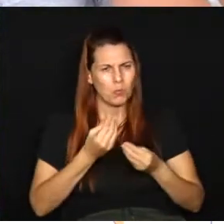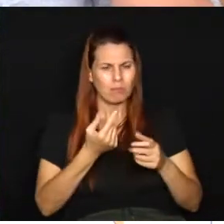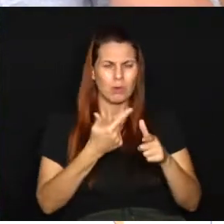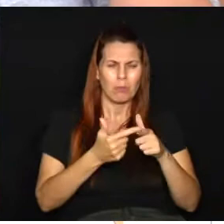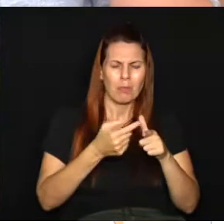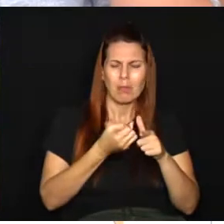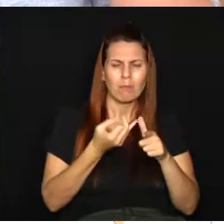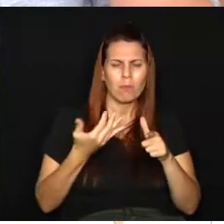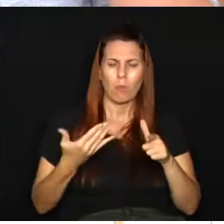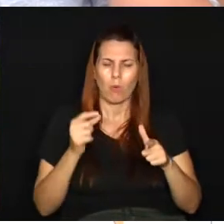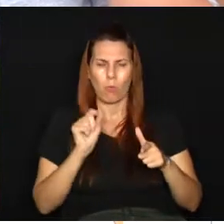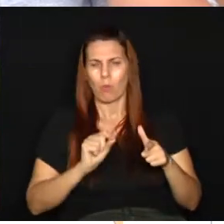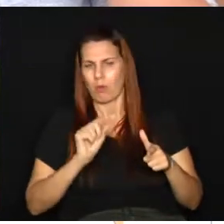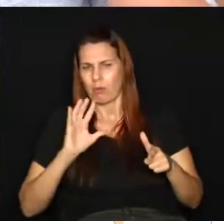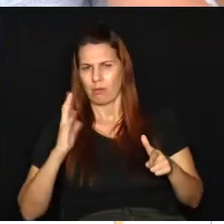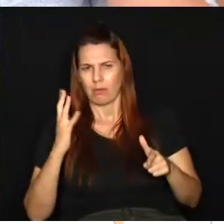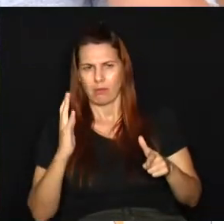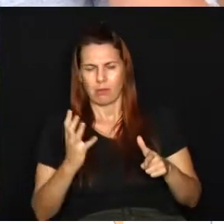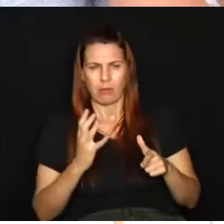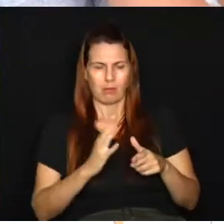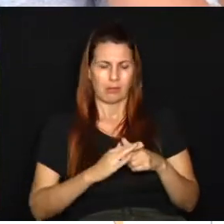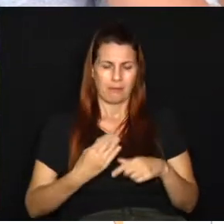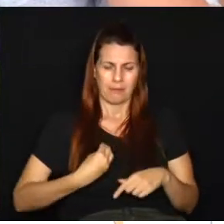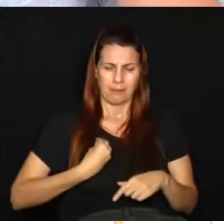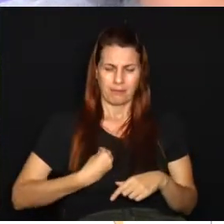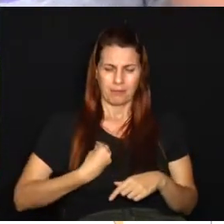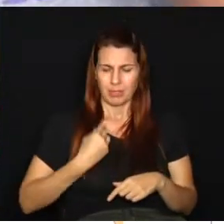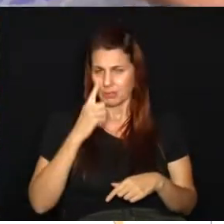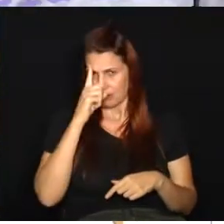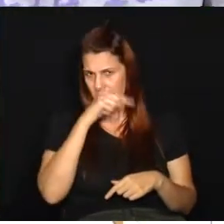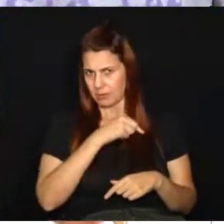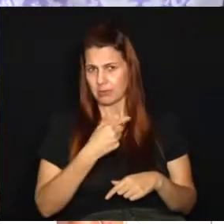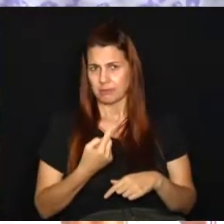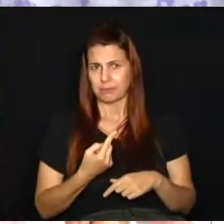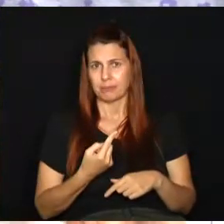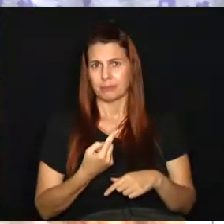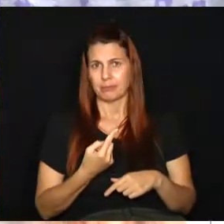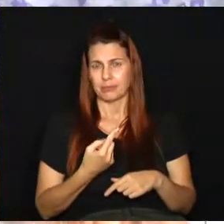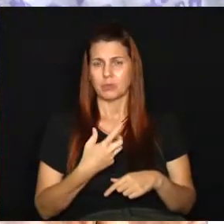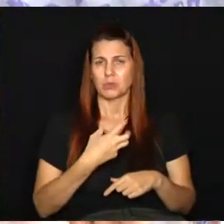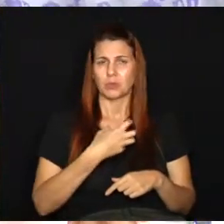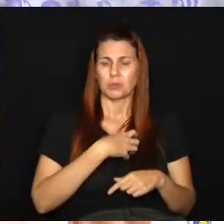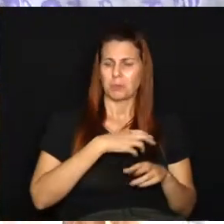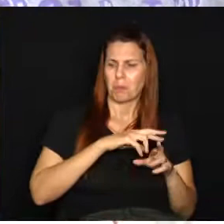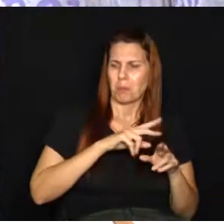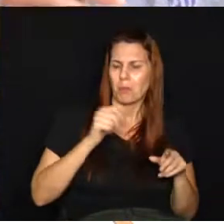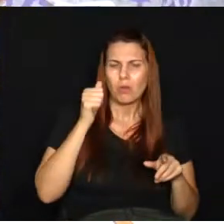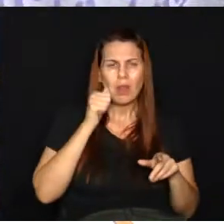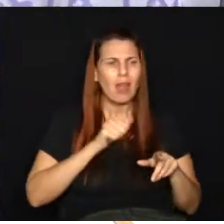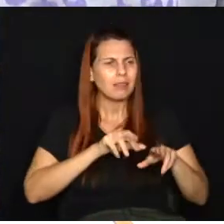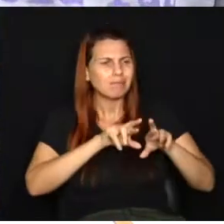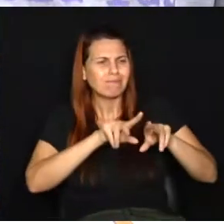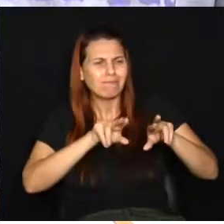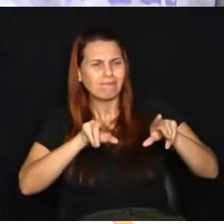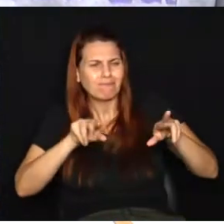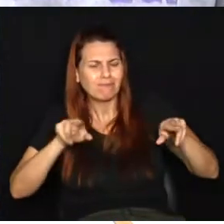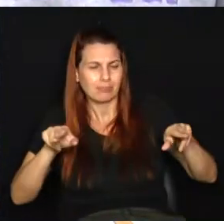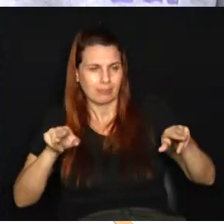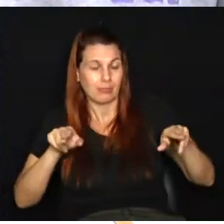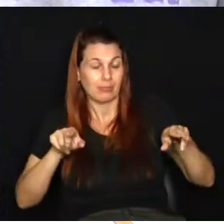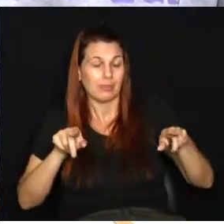problemas, os dilemas, as dificuldades das suas vidas concretas, das mais diferentes tipos de mulheres. Então, a gente tem